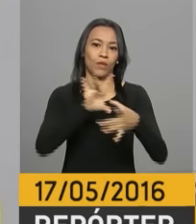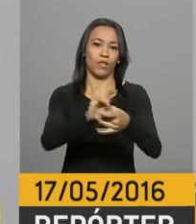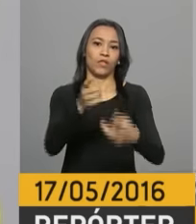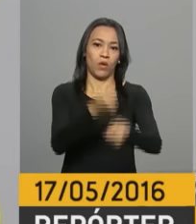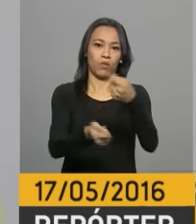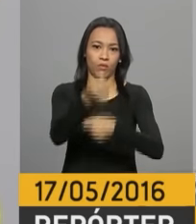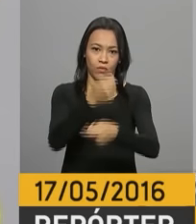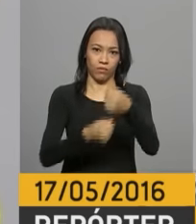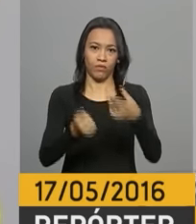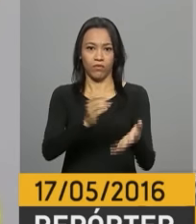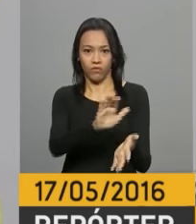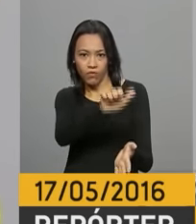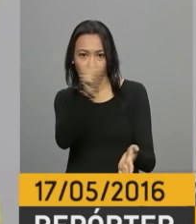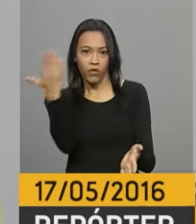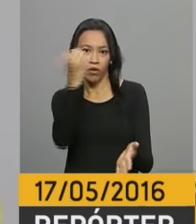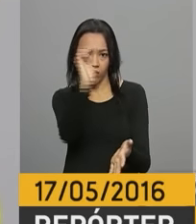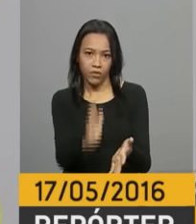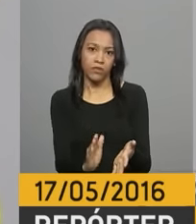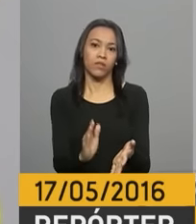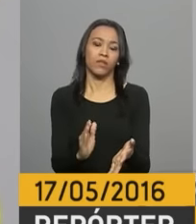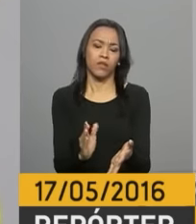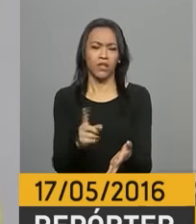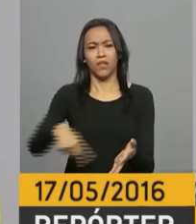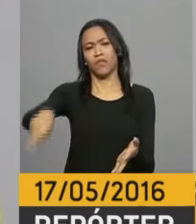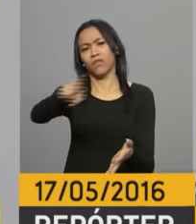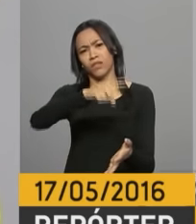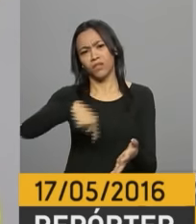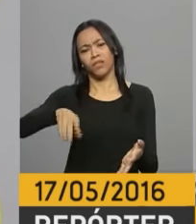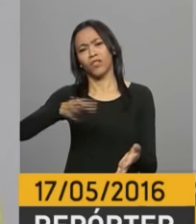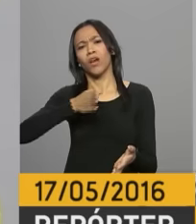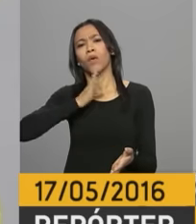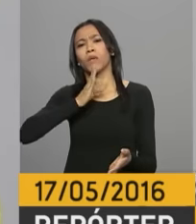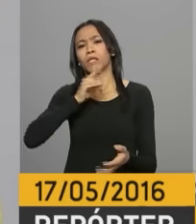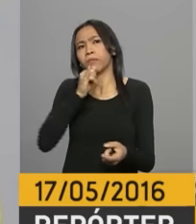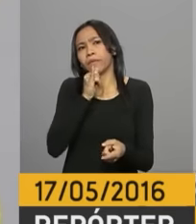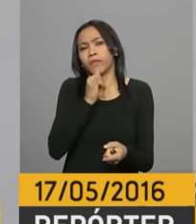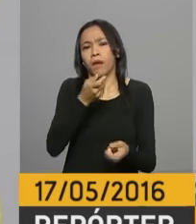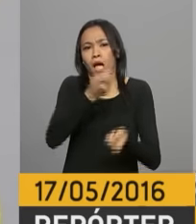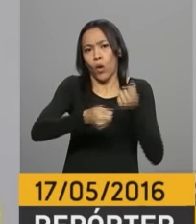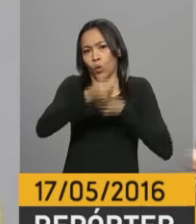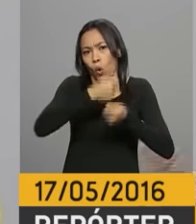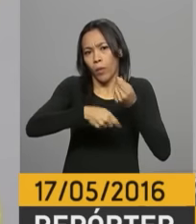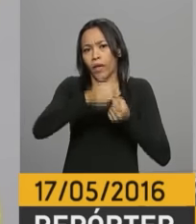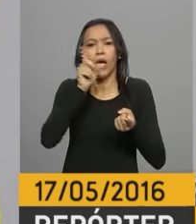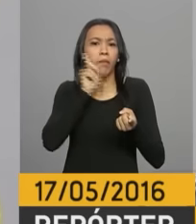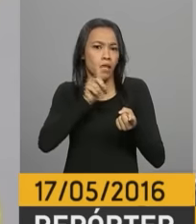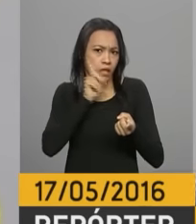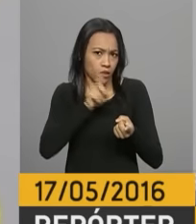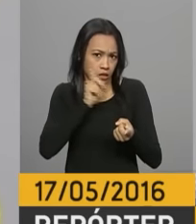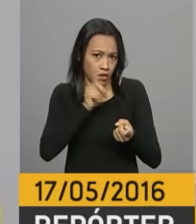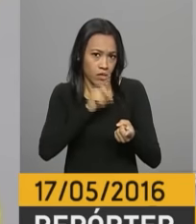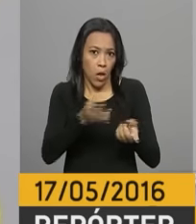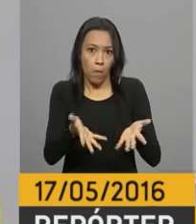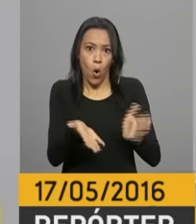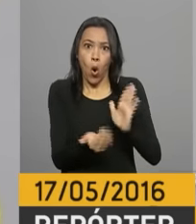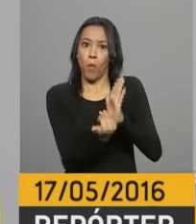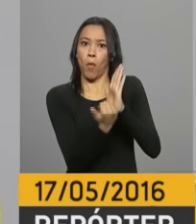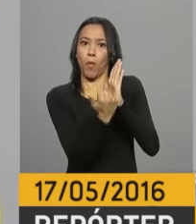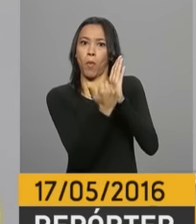de um quadro geral já bem conhecido. Quer dizer, a economia americana segue